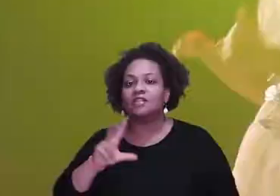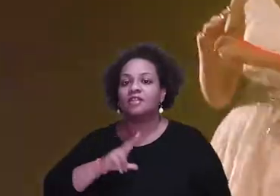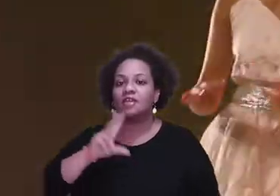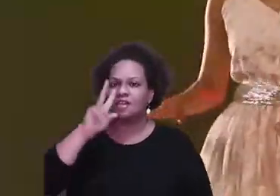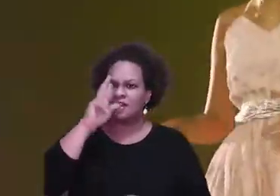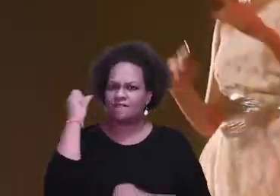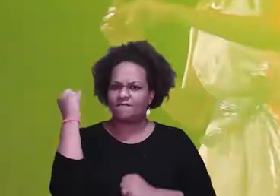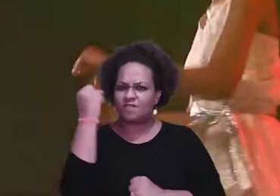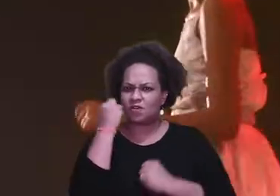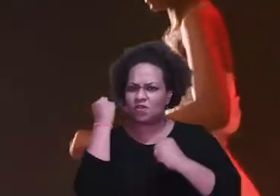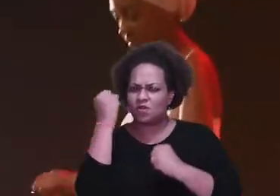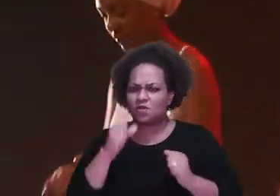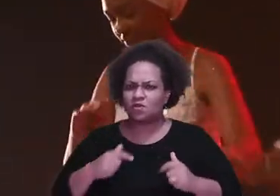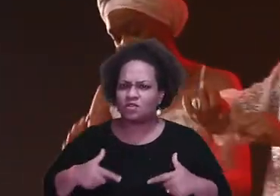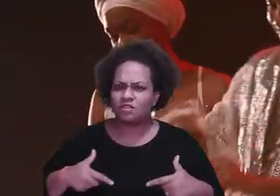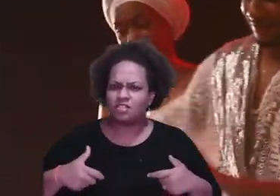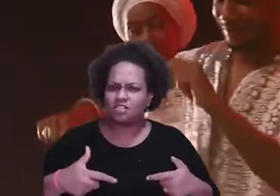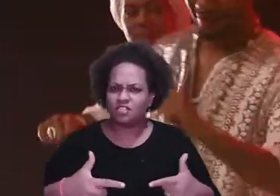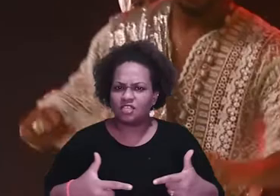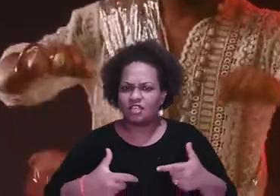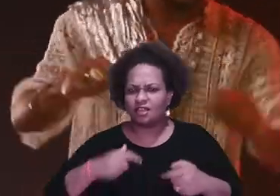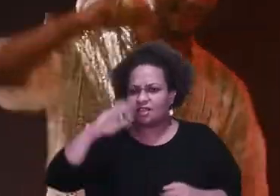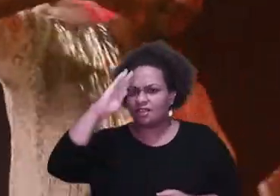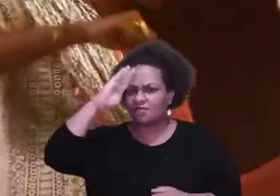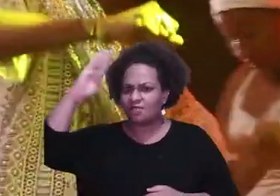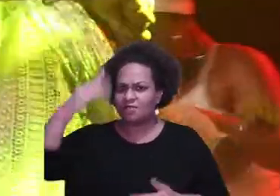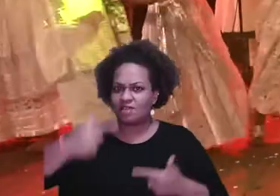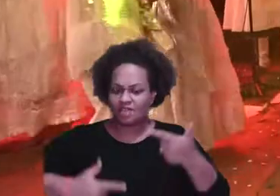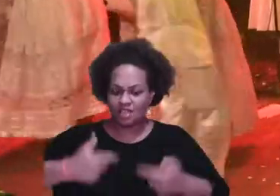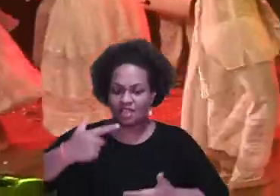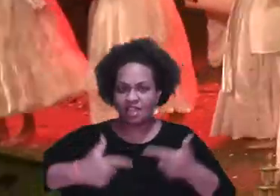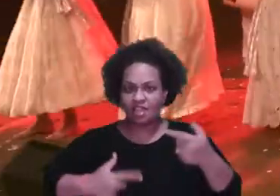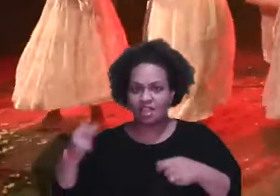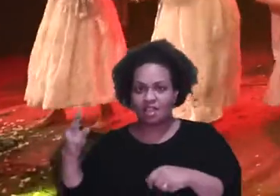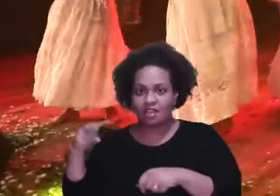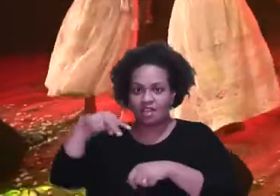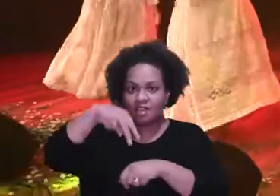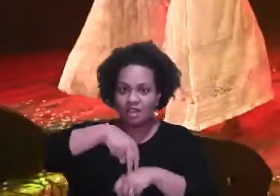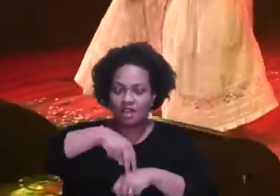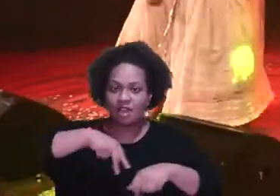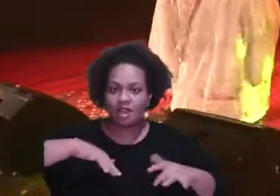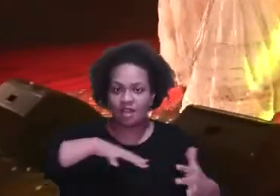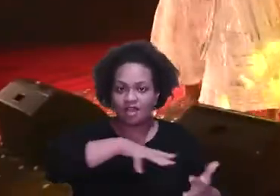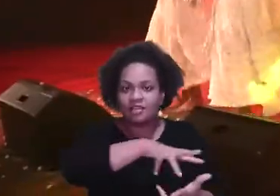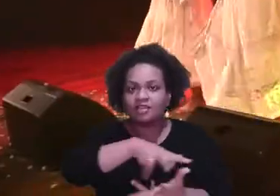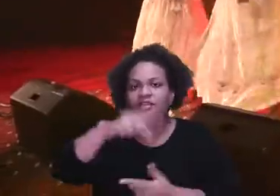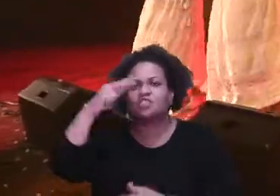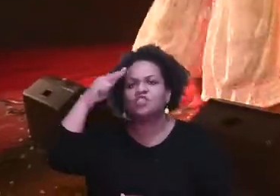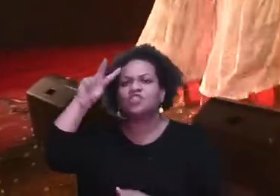tava forte Guerreiro eu já guerra que fez a terra